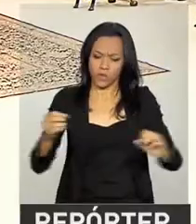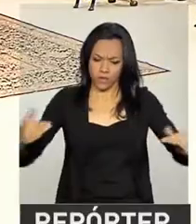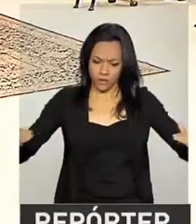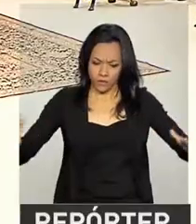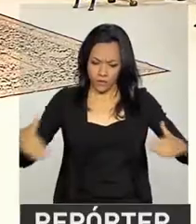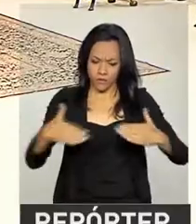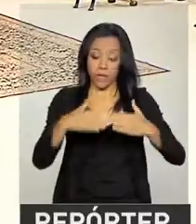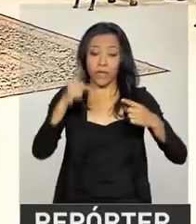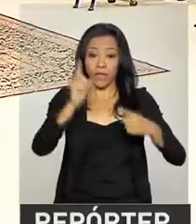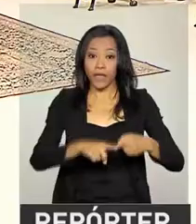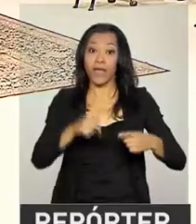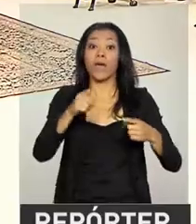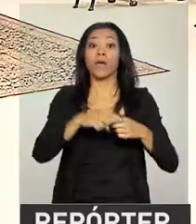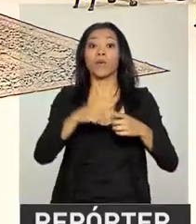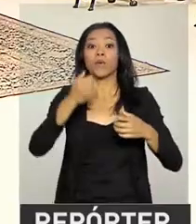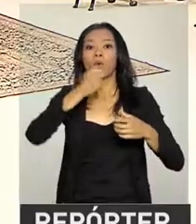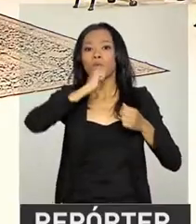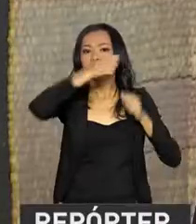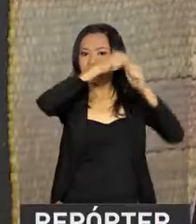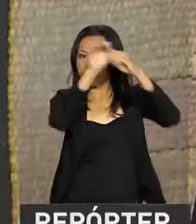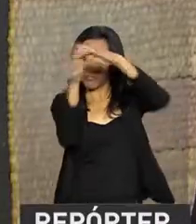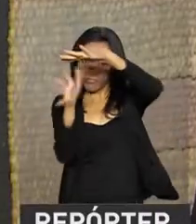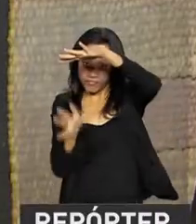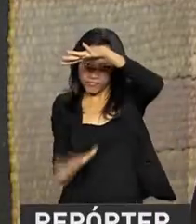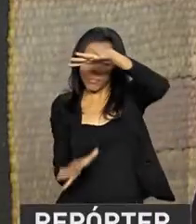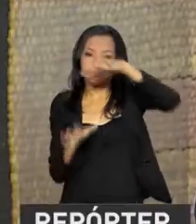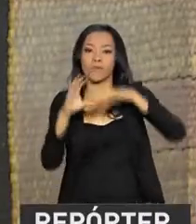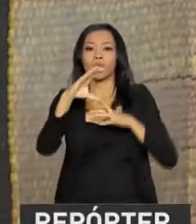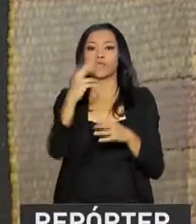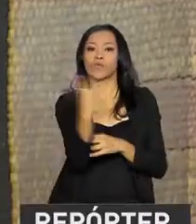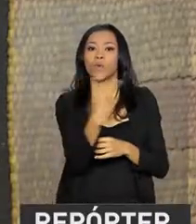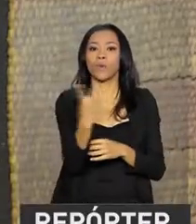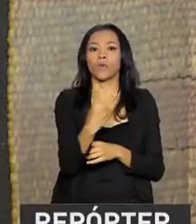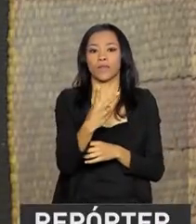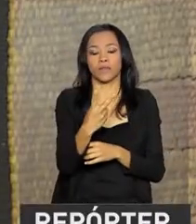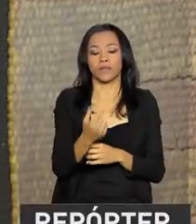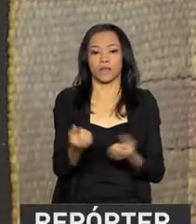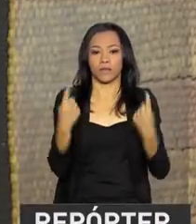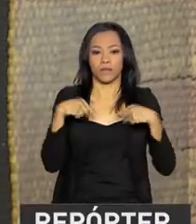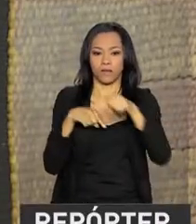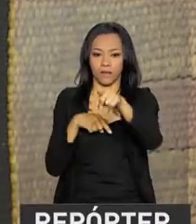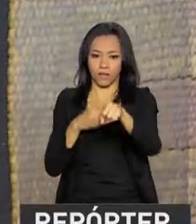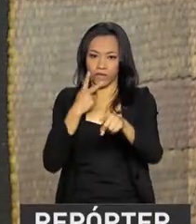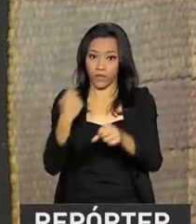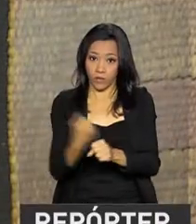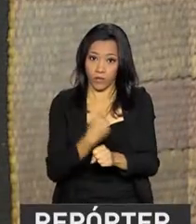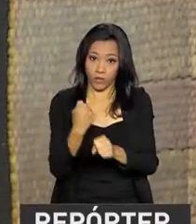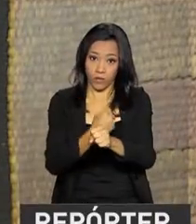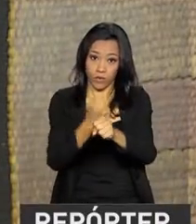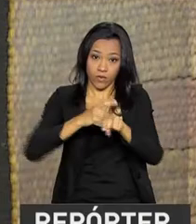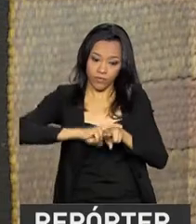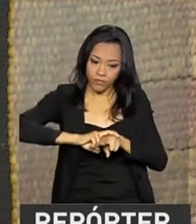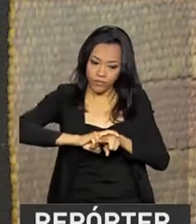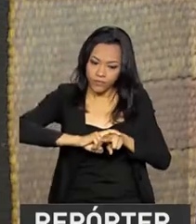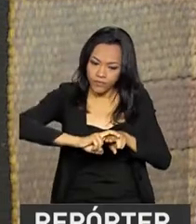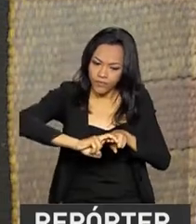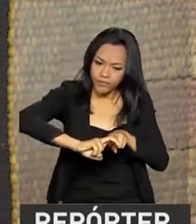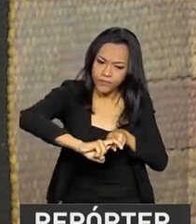os oceanos Pacífico e Atlântico. Conectar as malhas rodoviárias em nossa